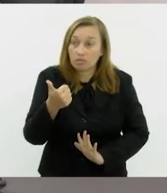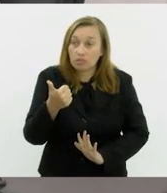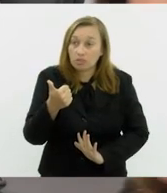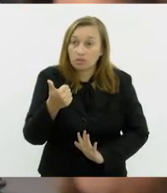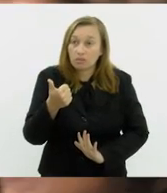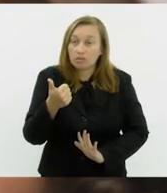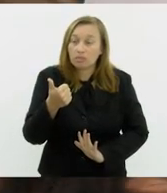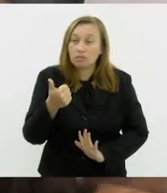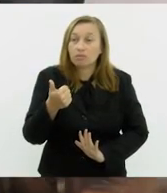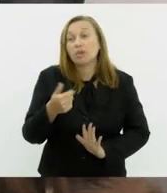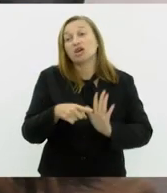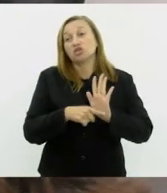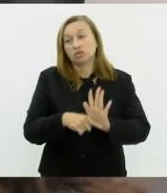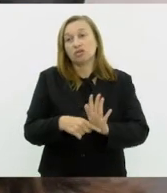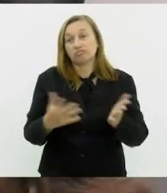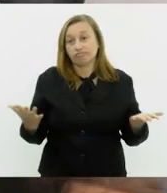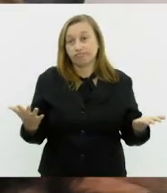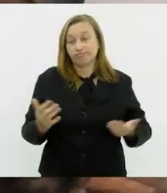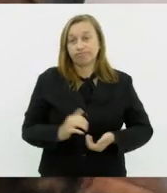helicópteros todos?